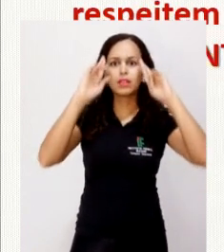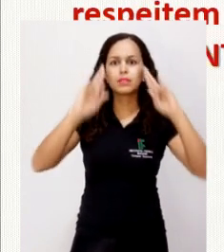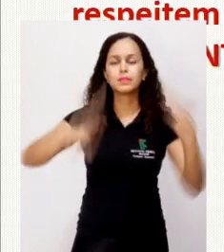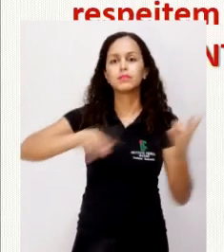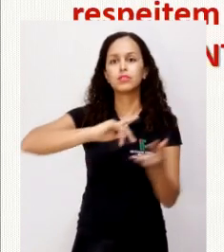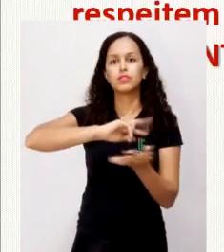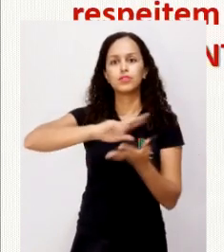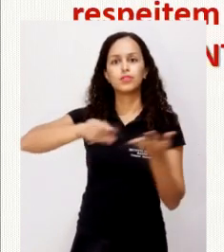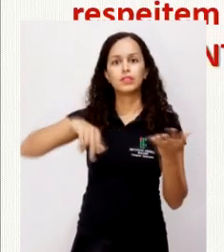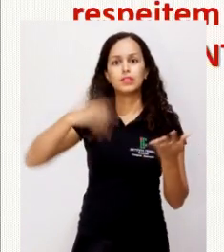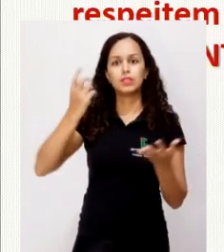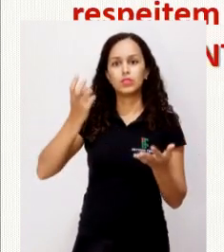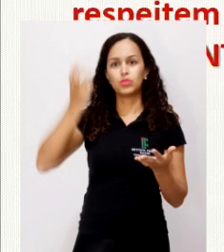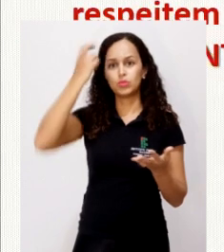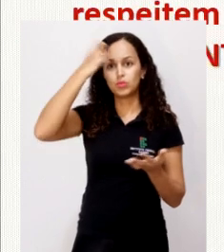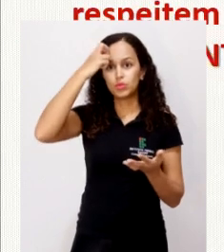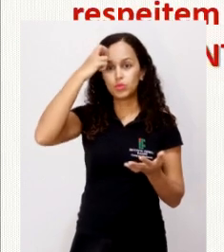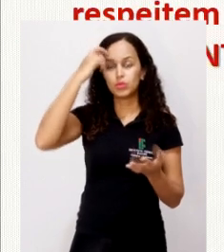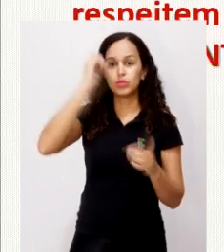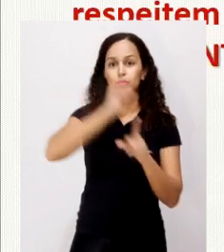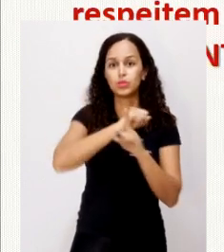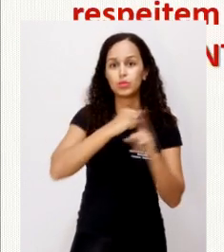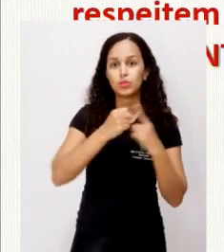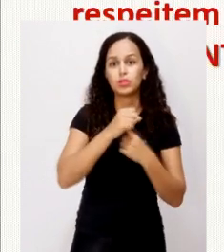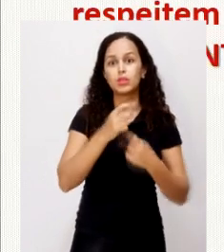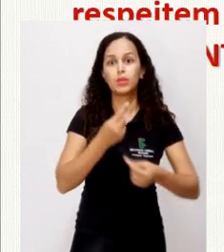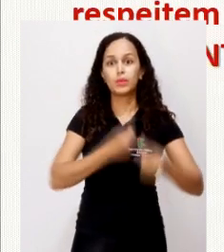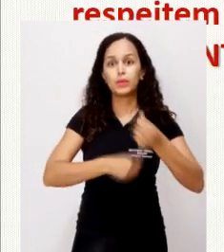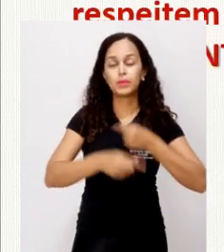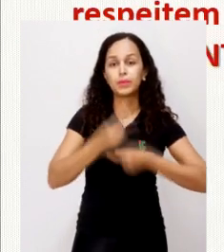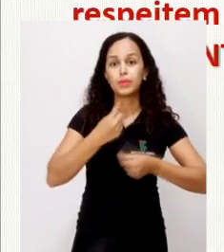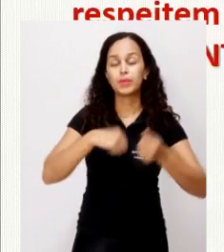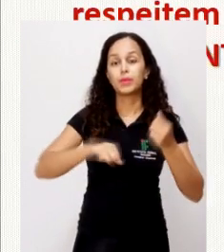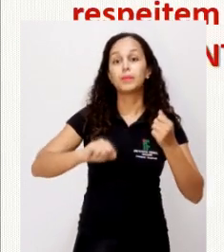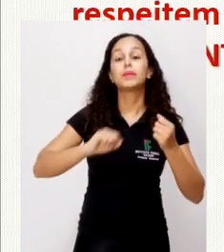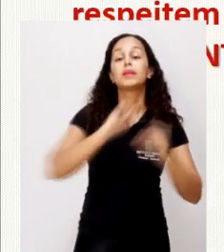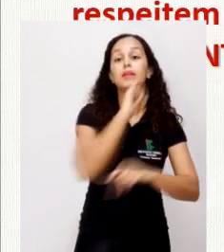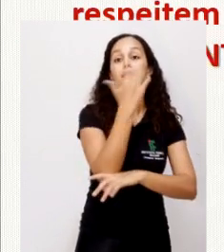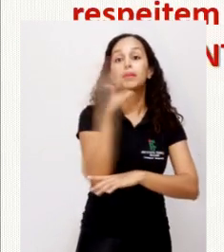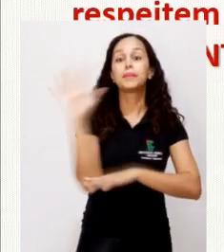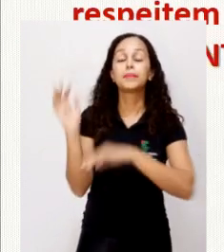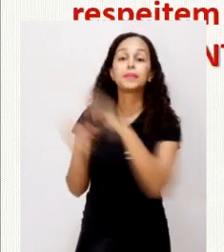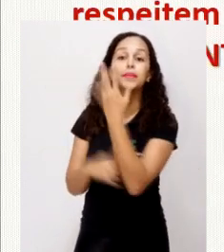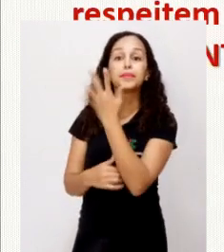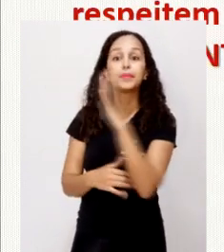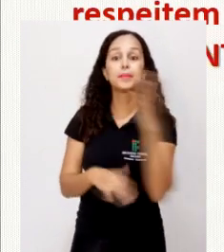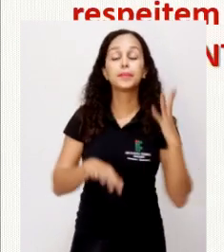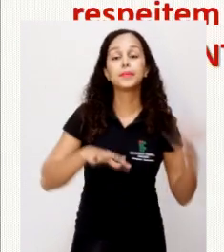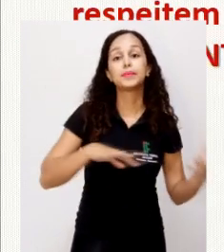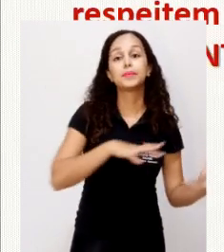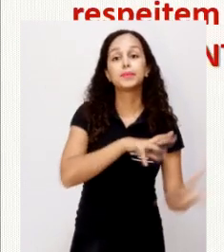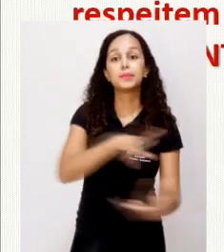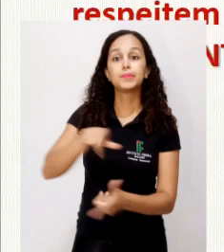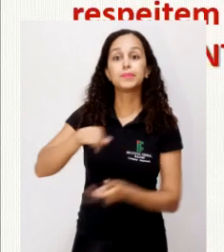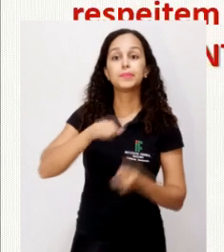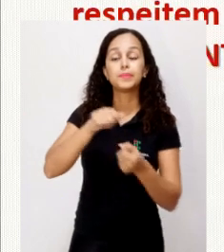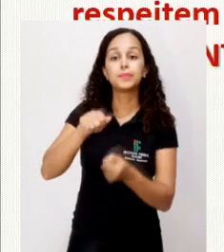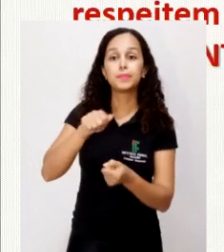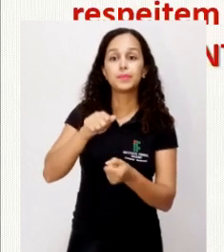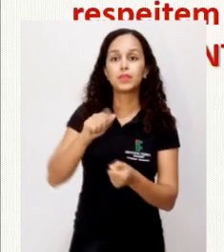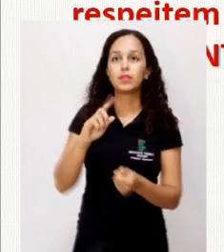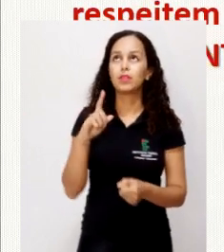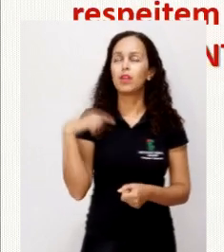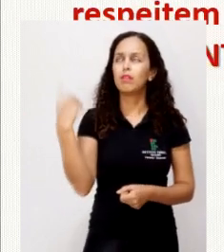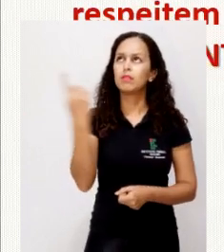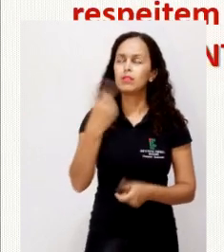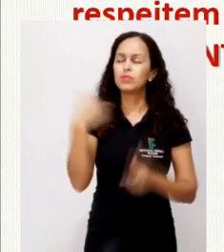que respeitam a diversidade cultural e que sejam social, econômica e ambientalmente sustentável, né?